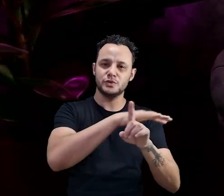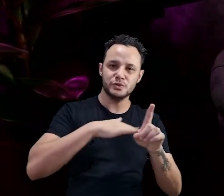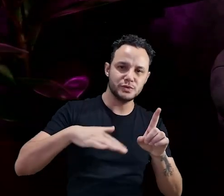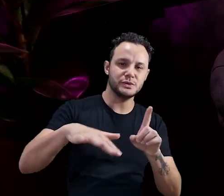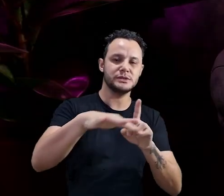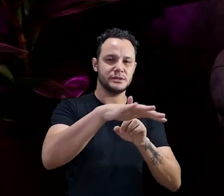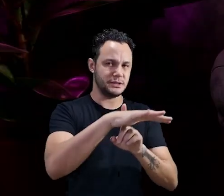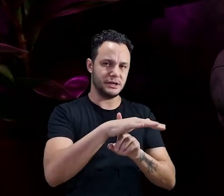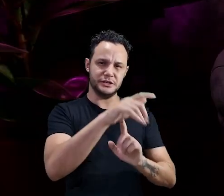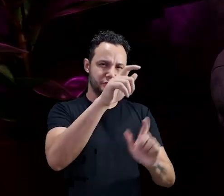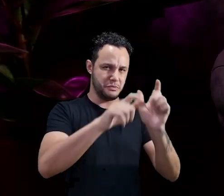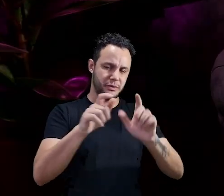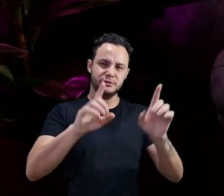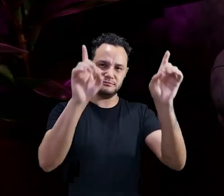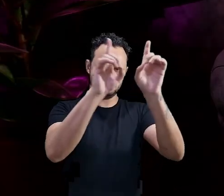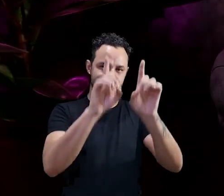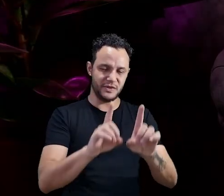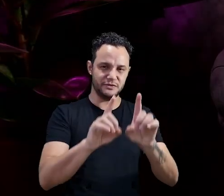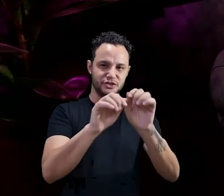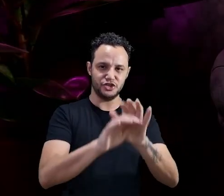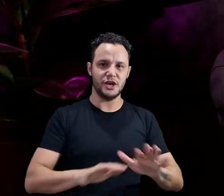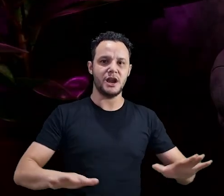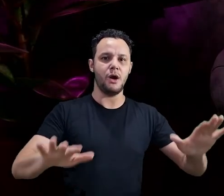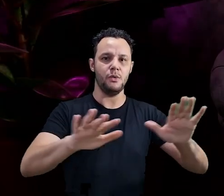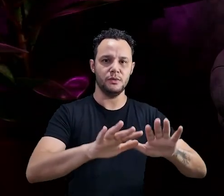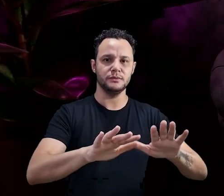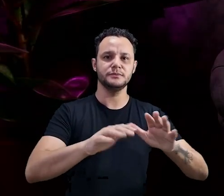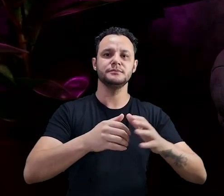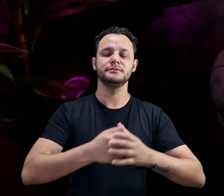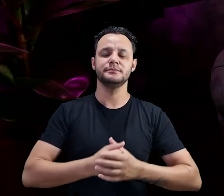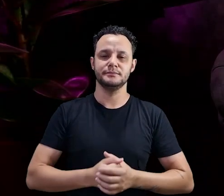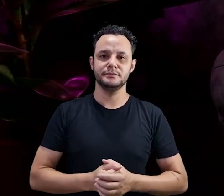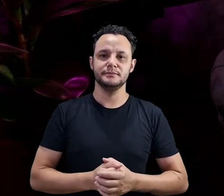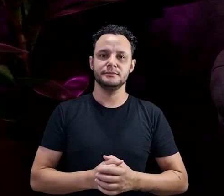nas questões sociais, das pessoas com deficiência como um todo no Brasil.